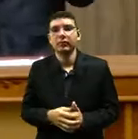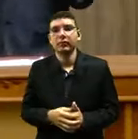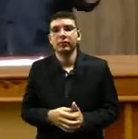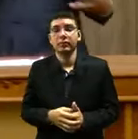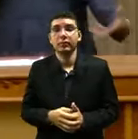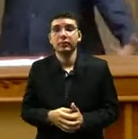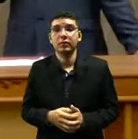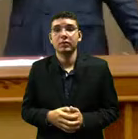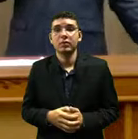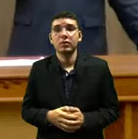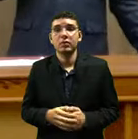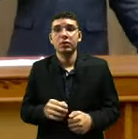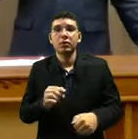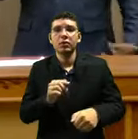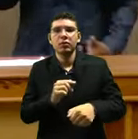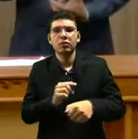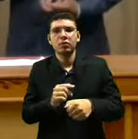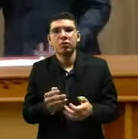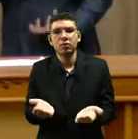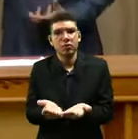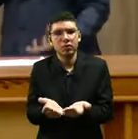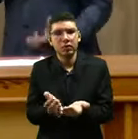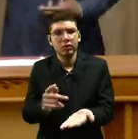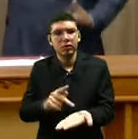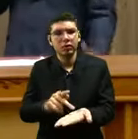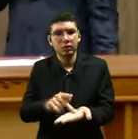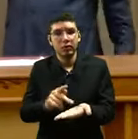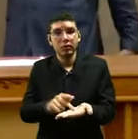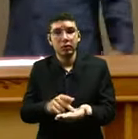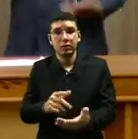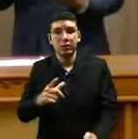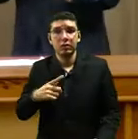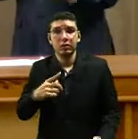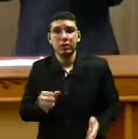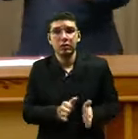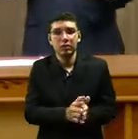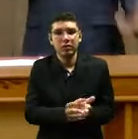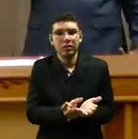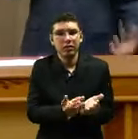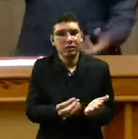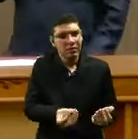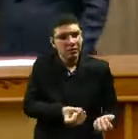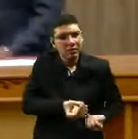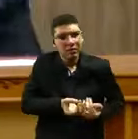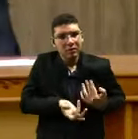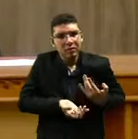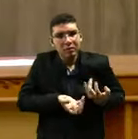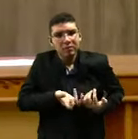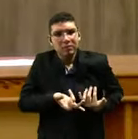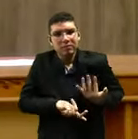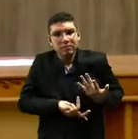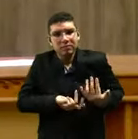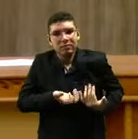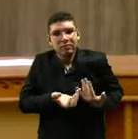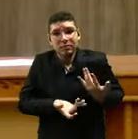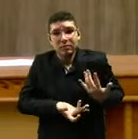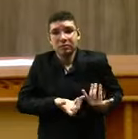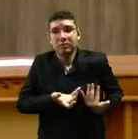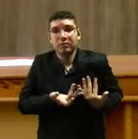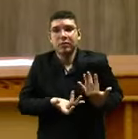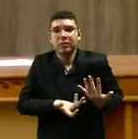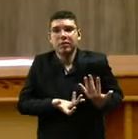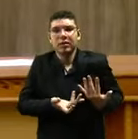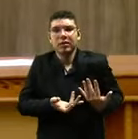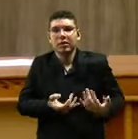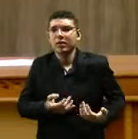crente tem palavra de Deus e ela queima dentro dele ela arde dentro dele ele não suporta ver alguém falar